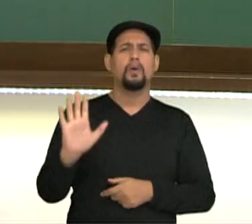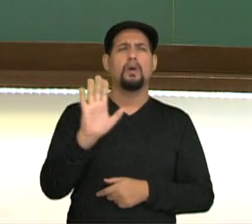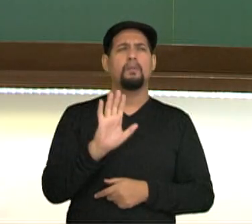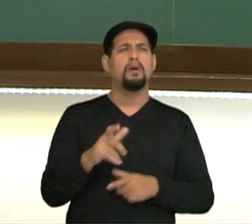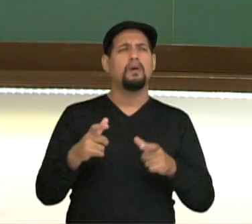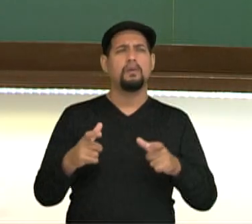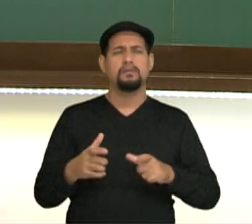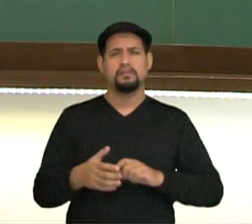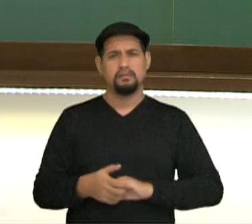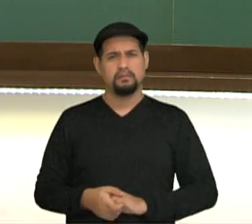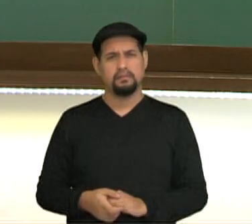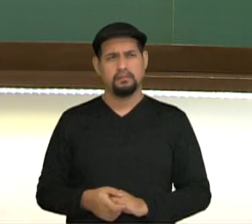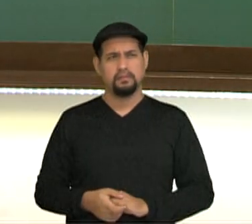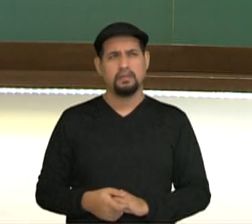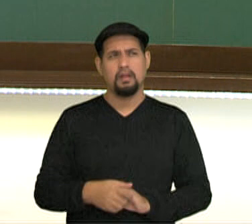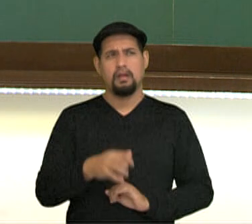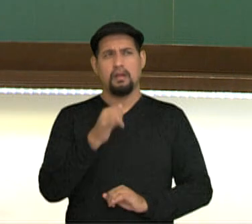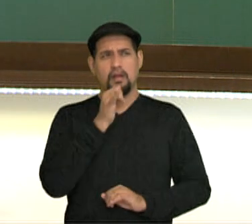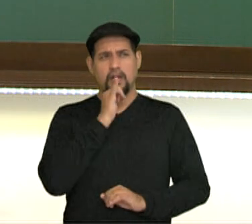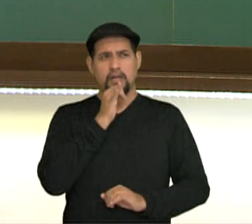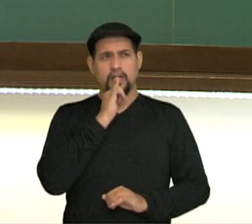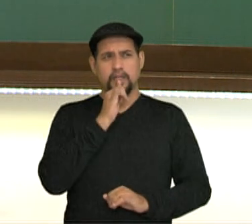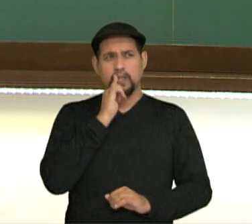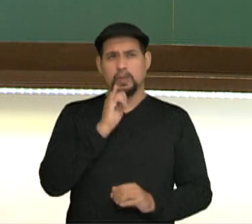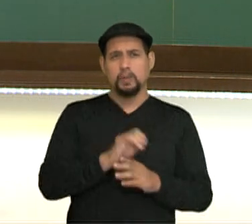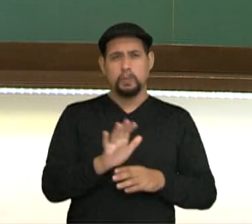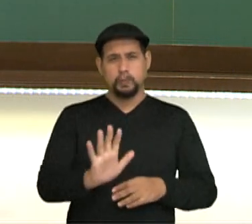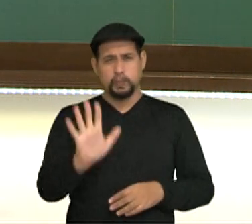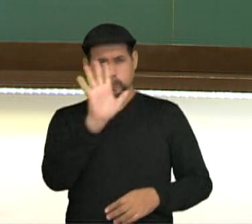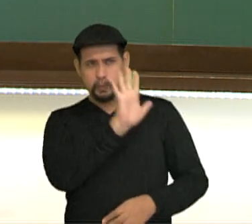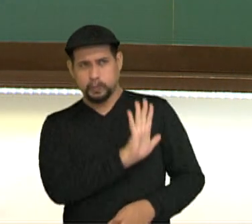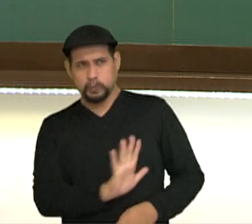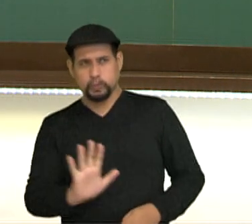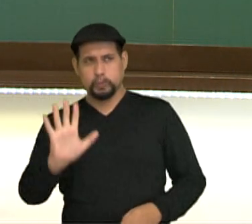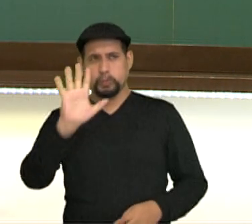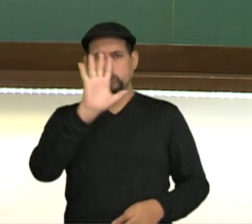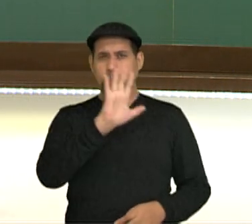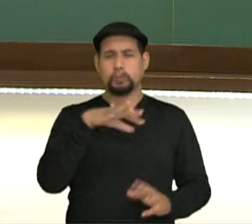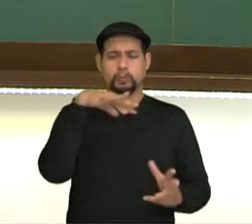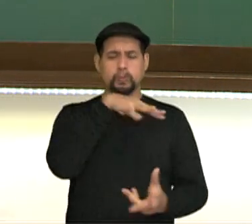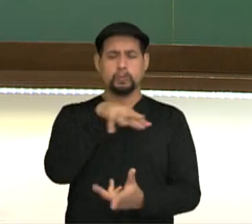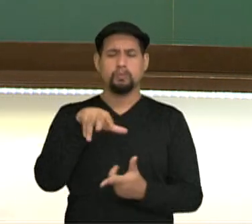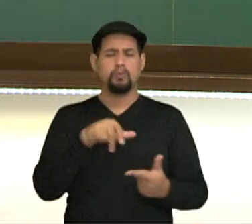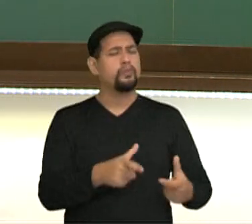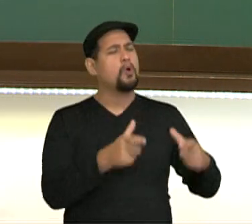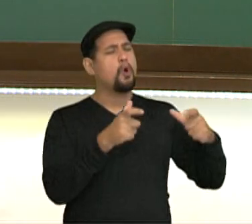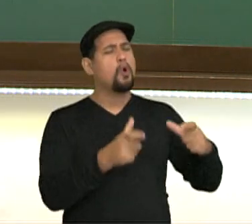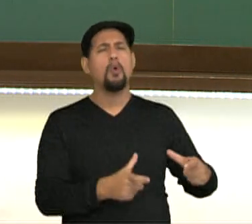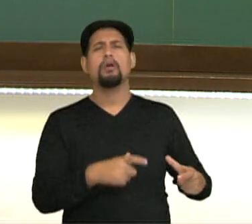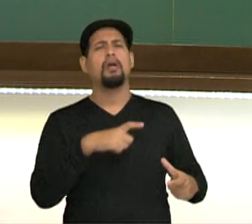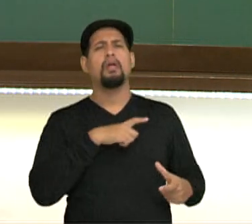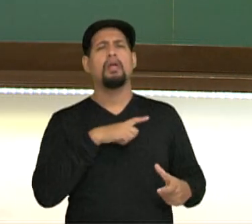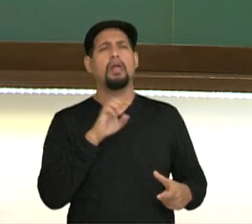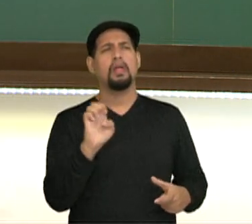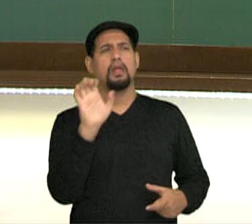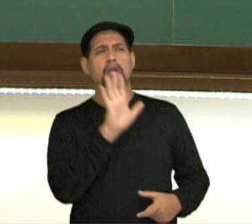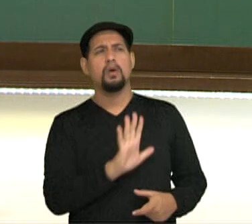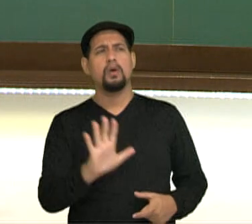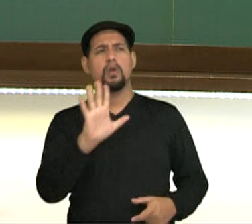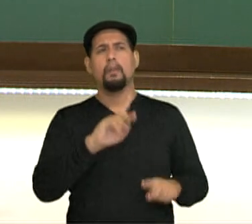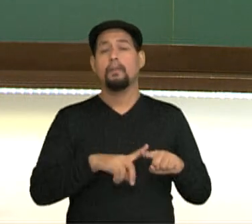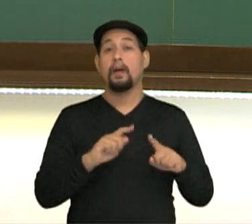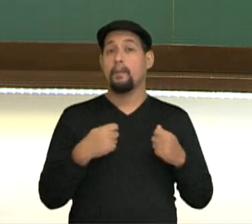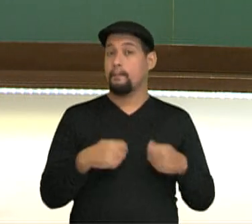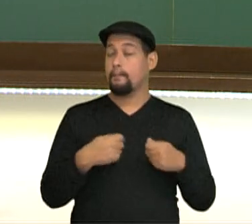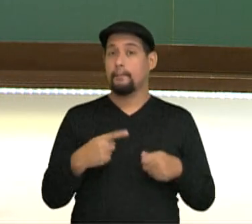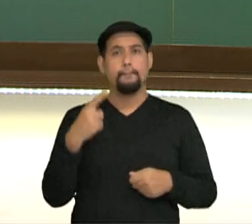de contas, dentro do planisfério do nosso planeta, aonde está localizada a Europa? E para essa reflexão também,